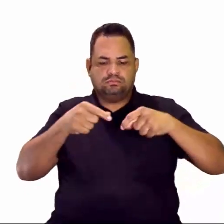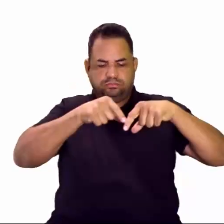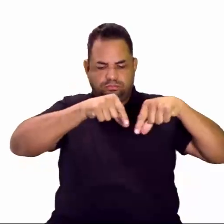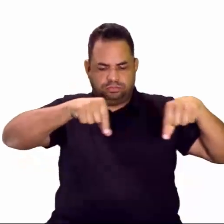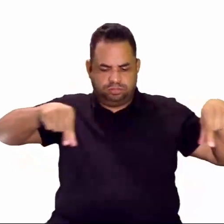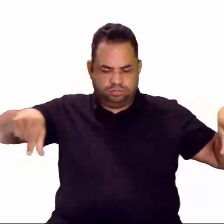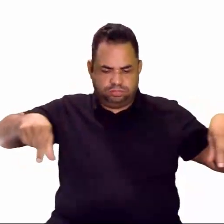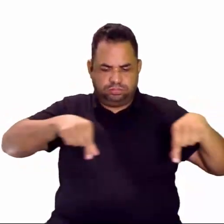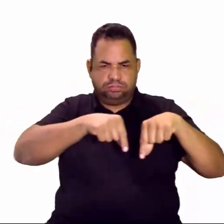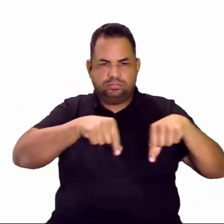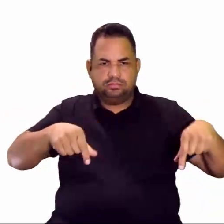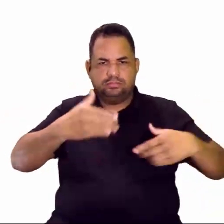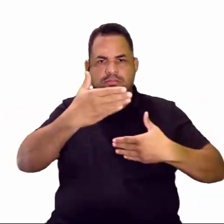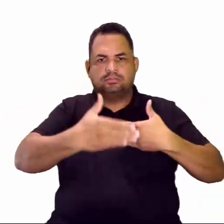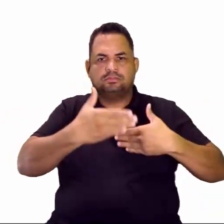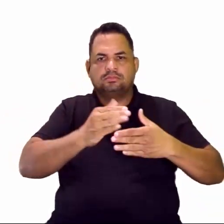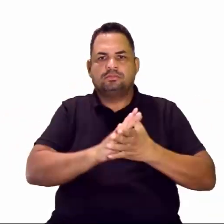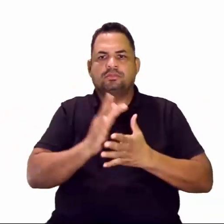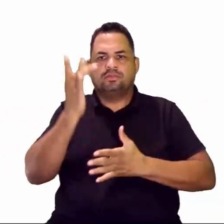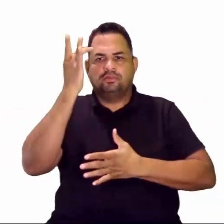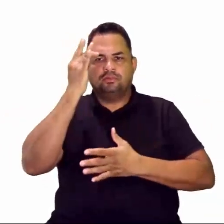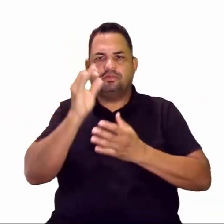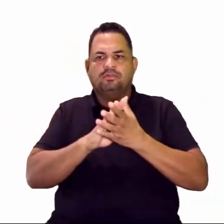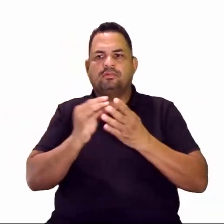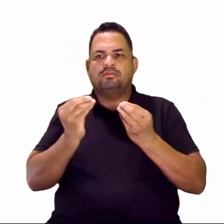automóveis, cuja forma molecular é